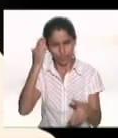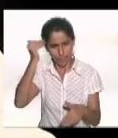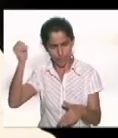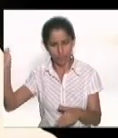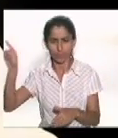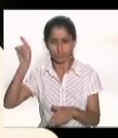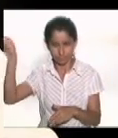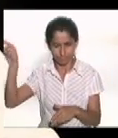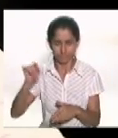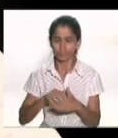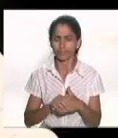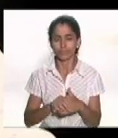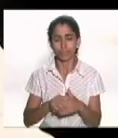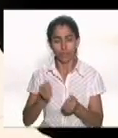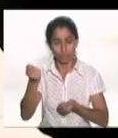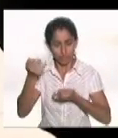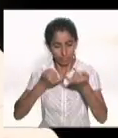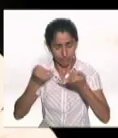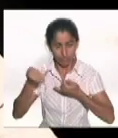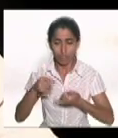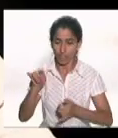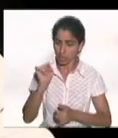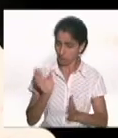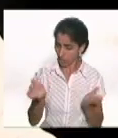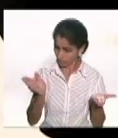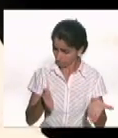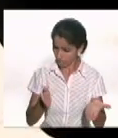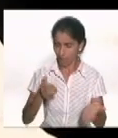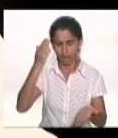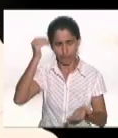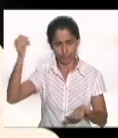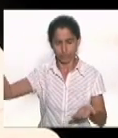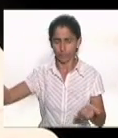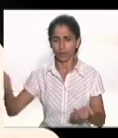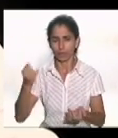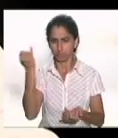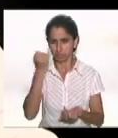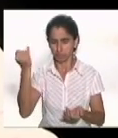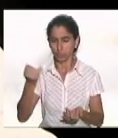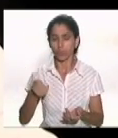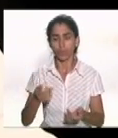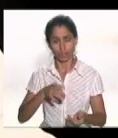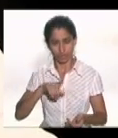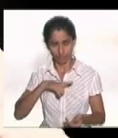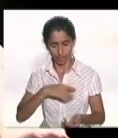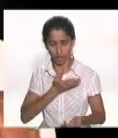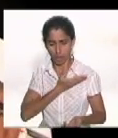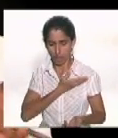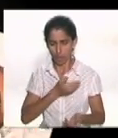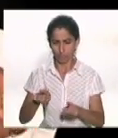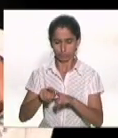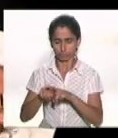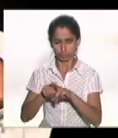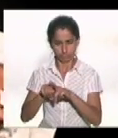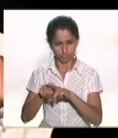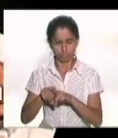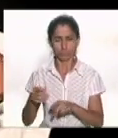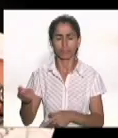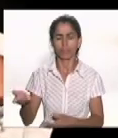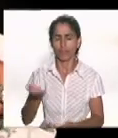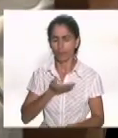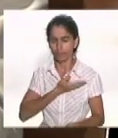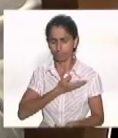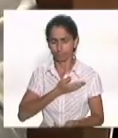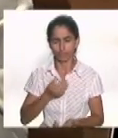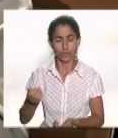lá. Aí foram me explicando que esse cara aí, bicho, o Martin Luther King, são assim. E